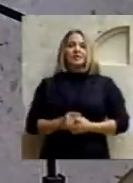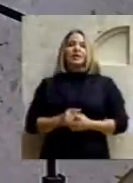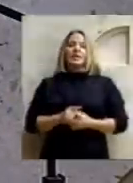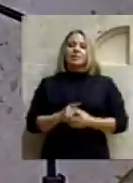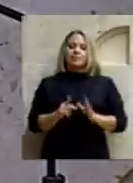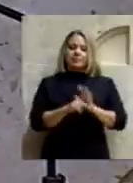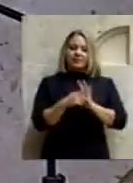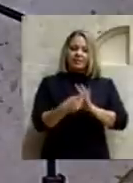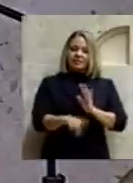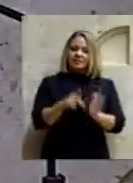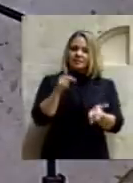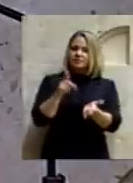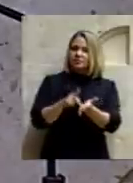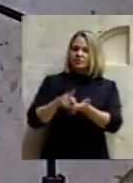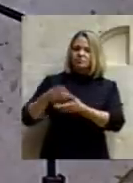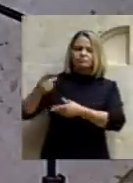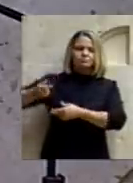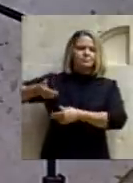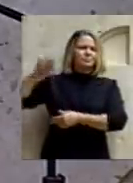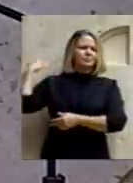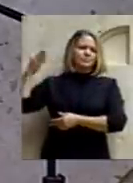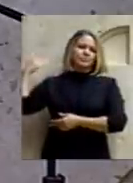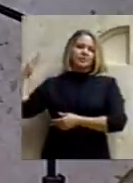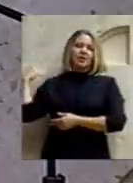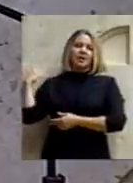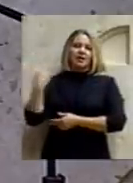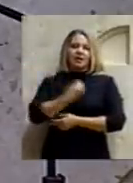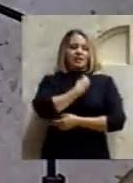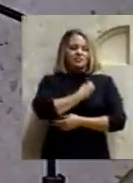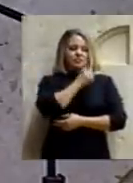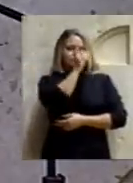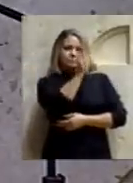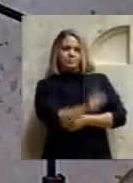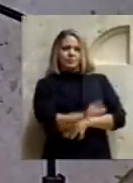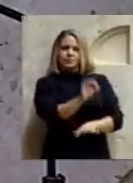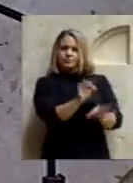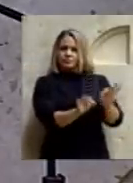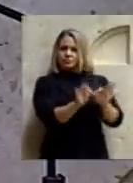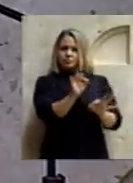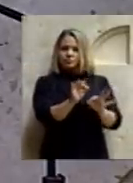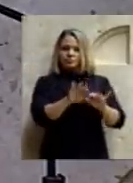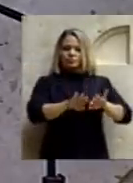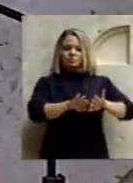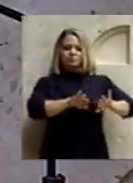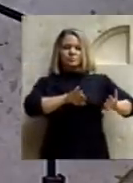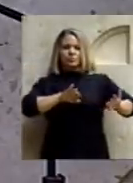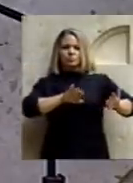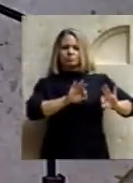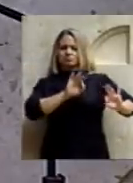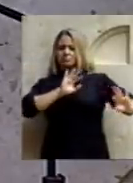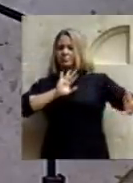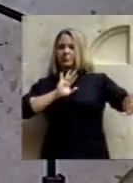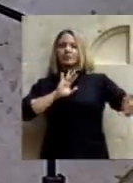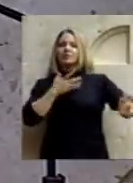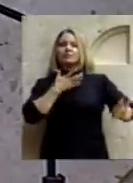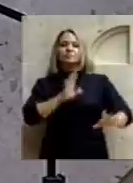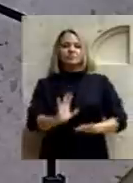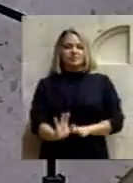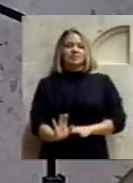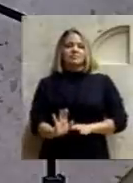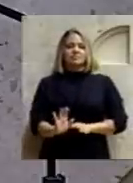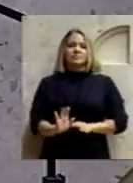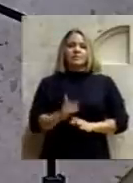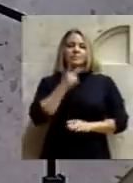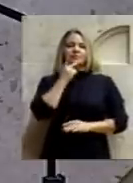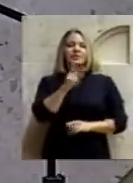Pertence definitivamente ao passado a figura do juiz que se mantém distante e indiferente, para